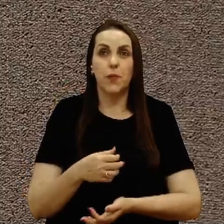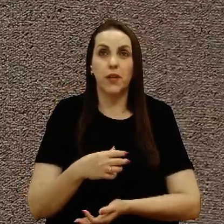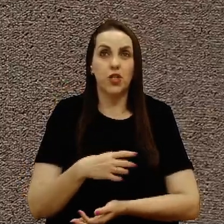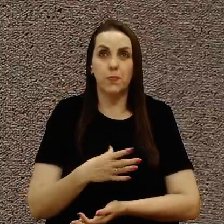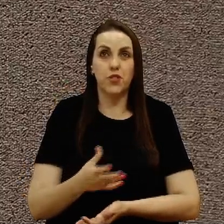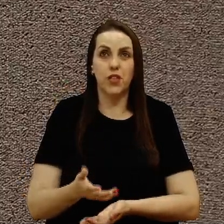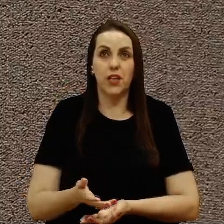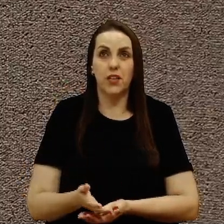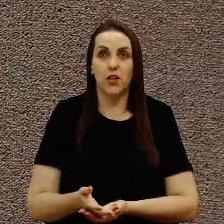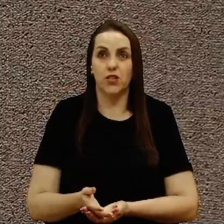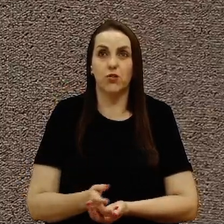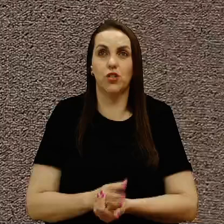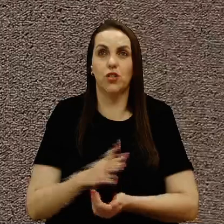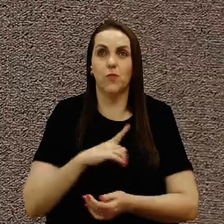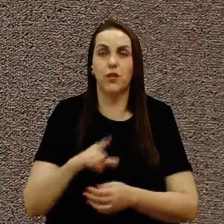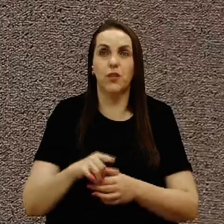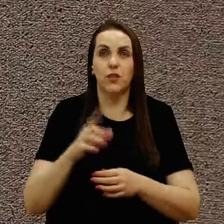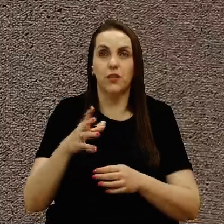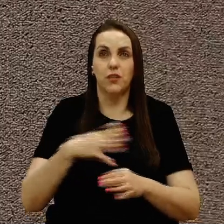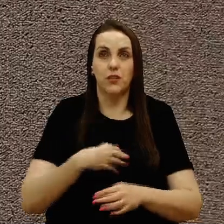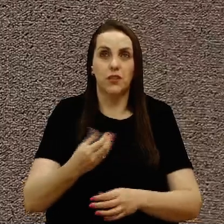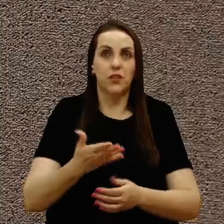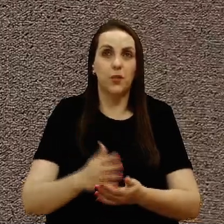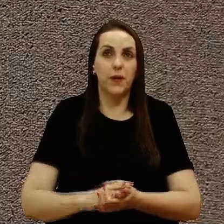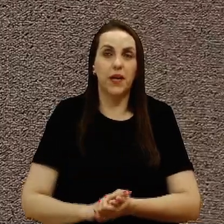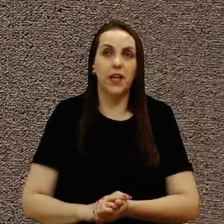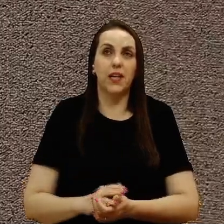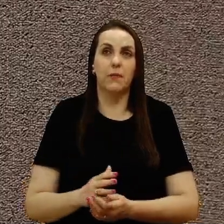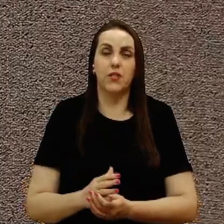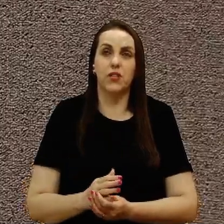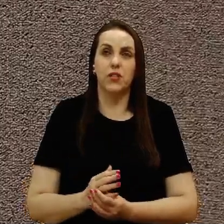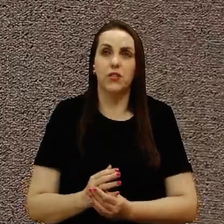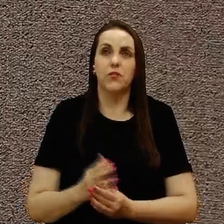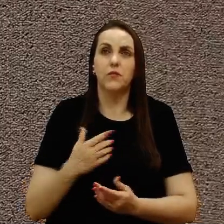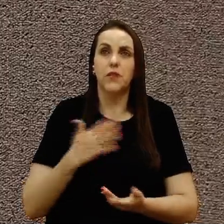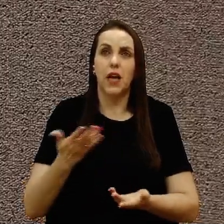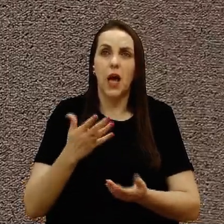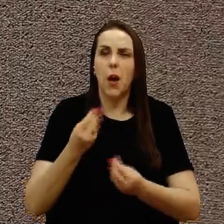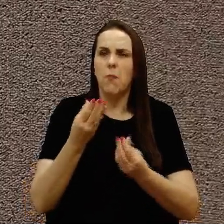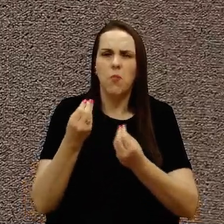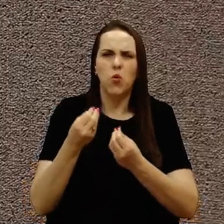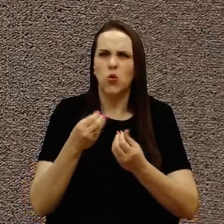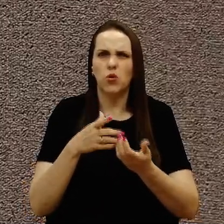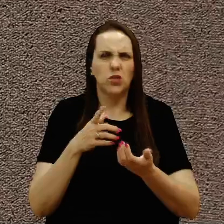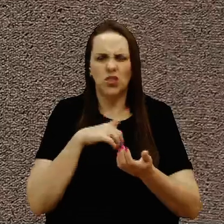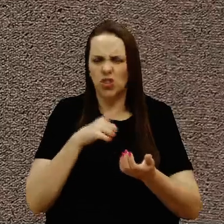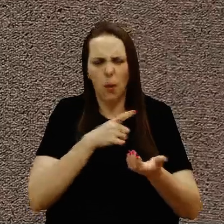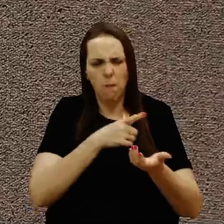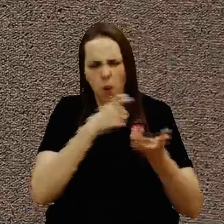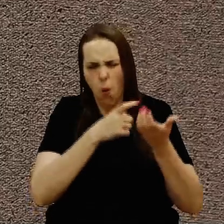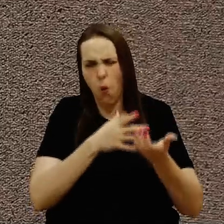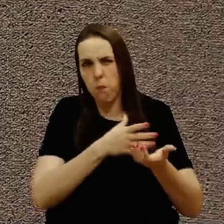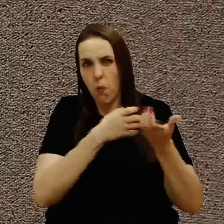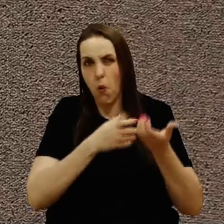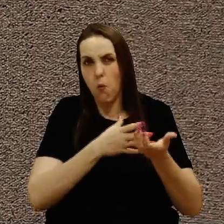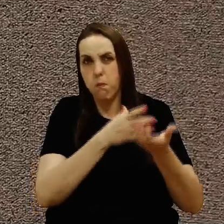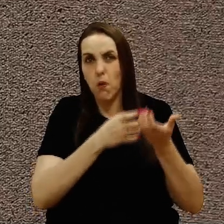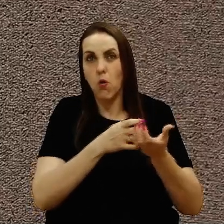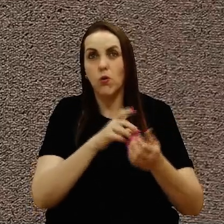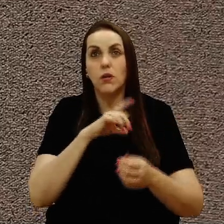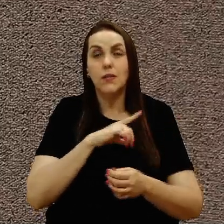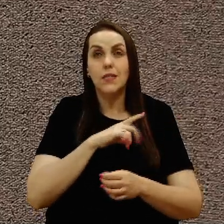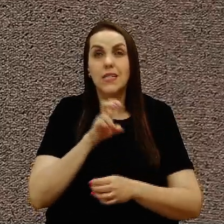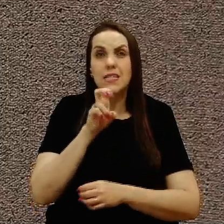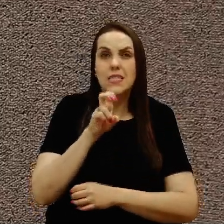está acontecendo? Porque era um tiroteio, sabe? Era muitos tiros, muitos disparos, sabe? Era um atrás do outro, cada 5, 10 segundos